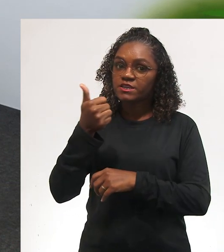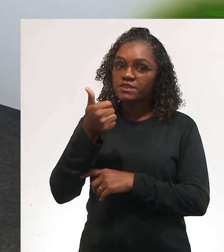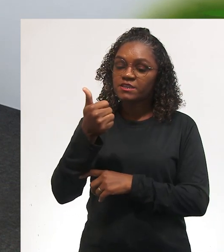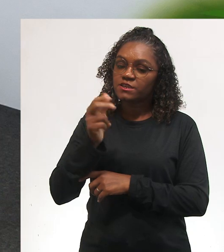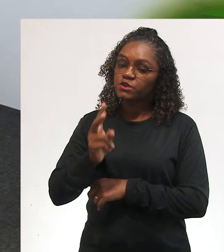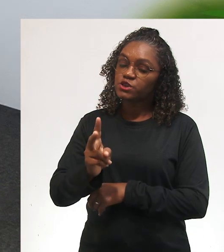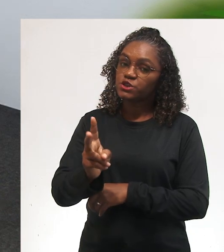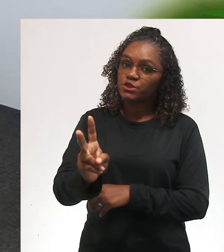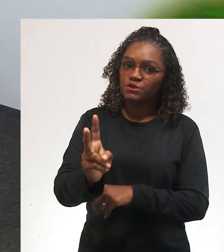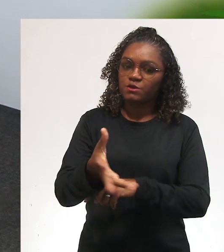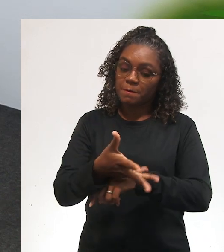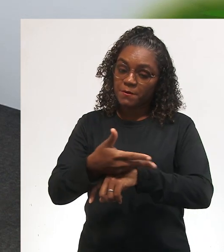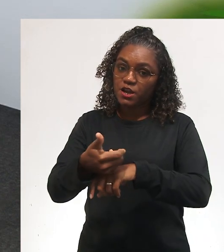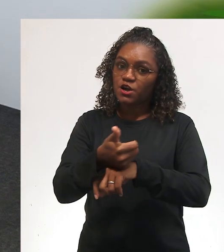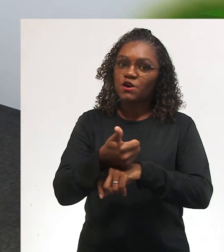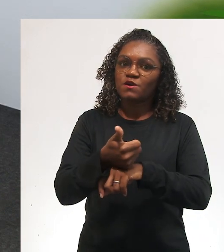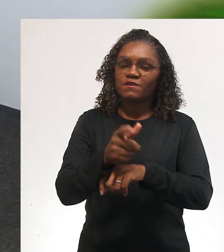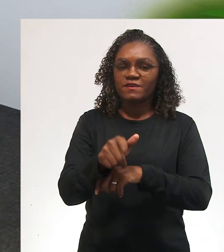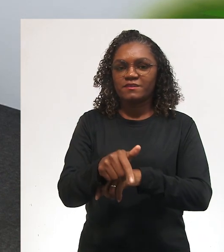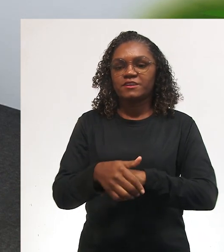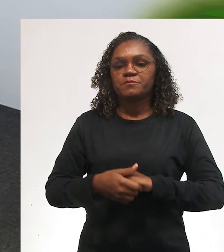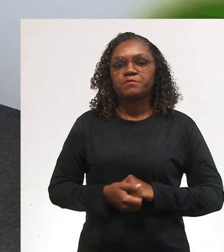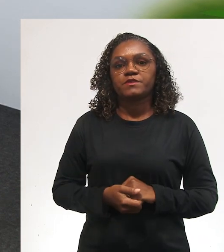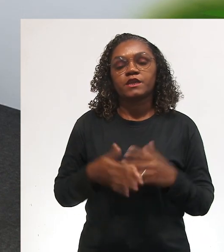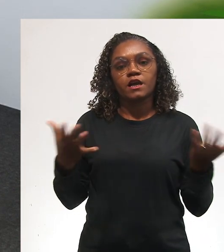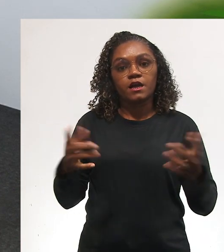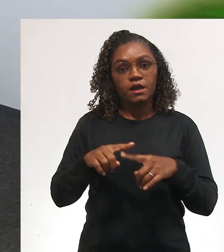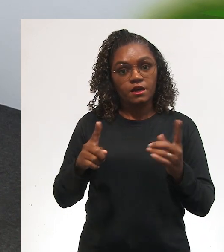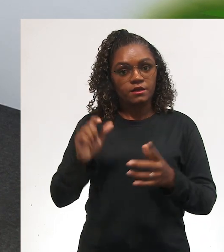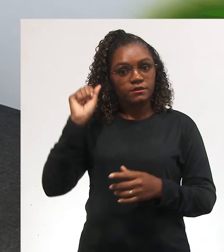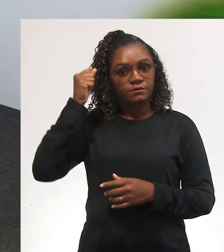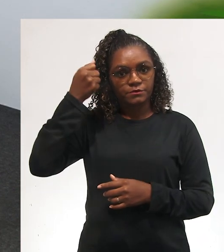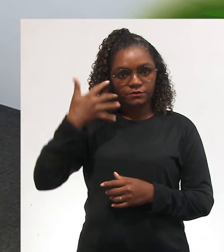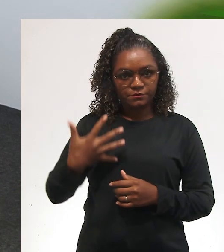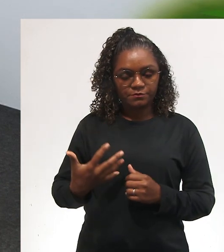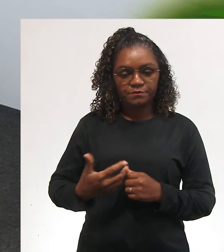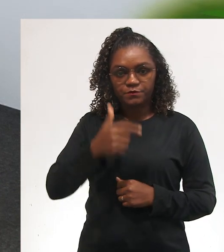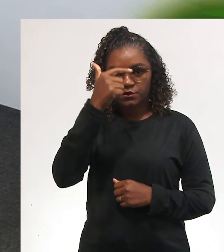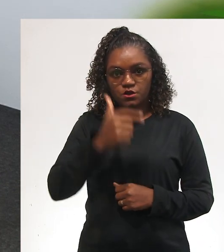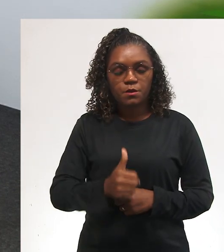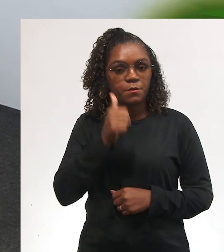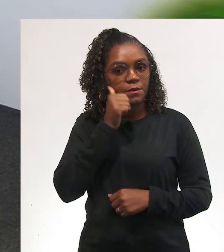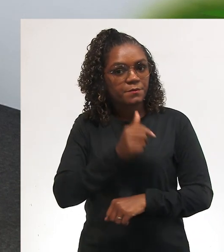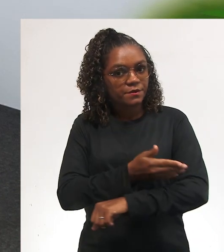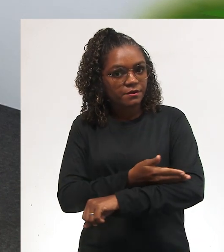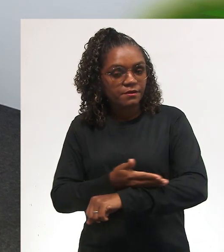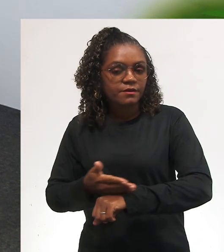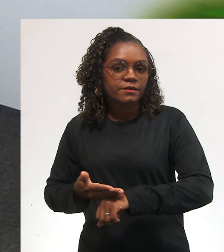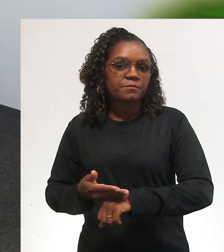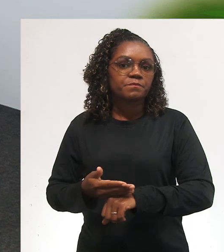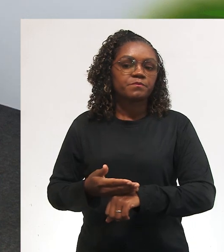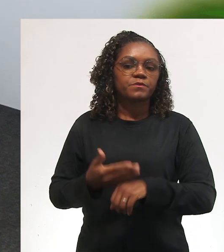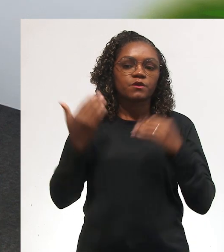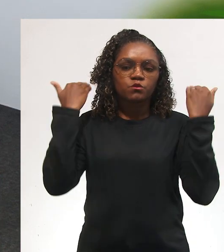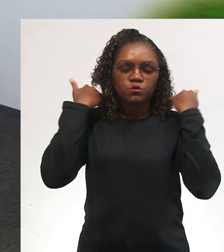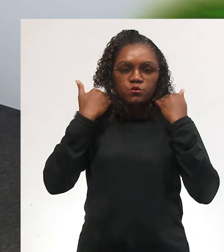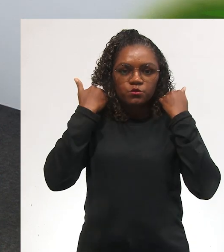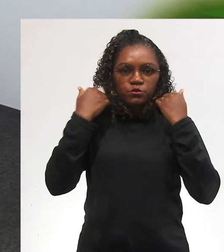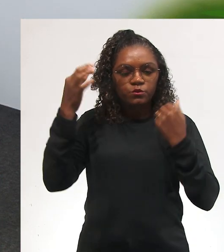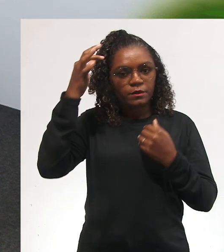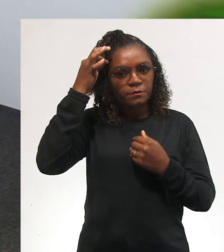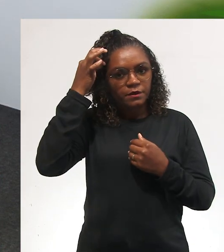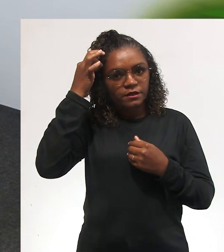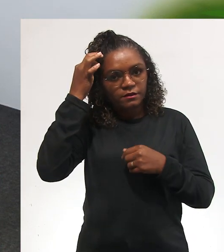minha audiodescrição. Eu sou uma mulher branca, cabelos grisalhos,